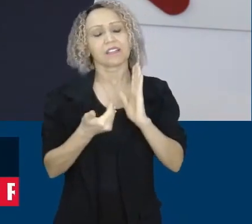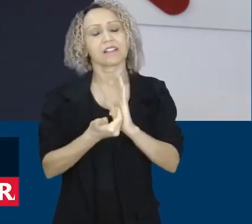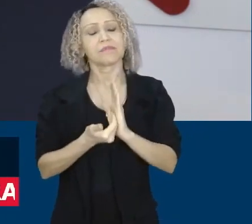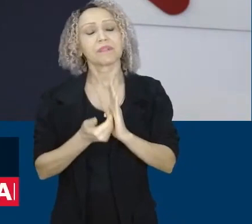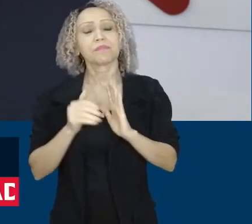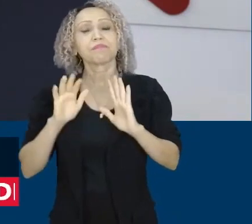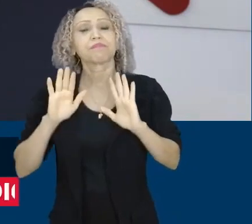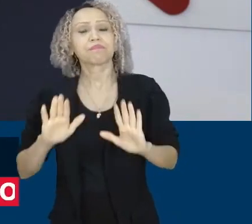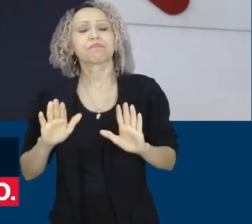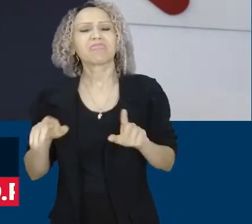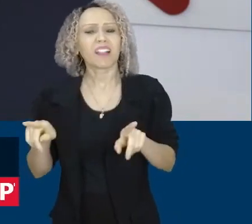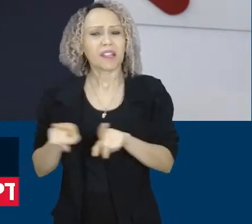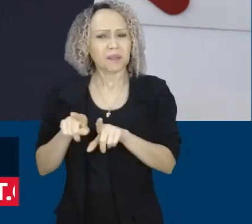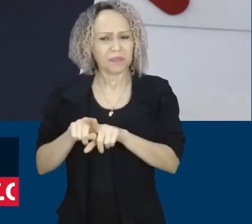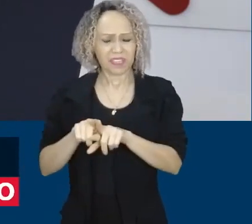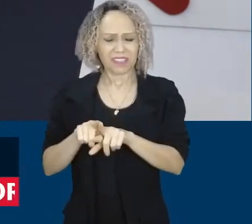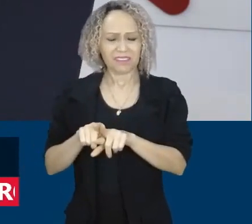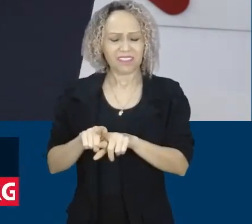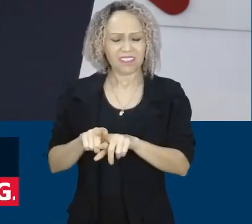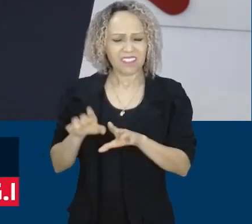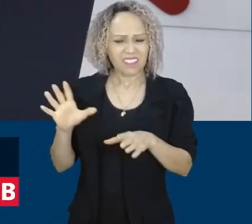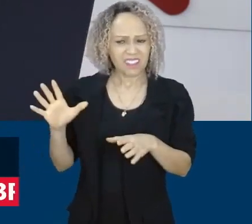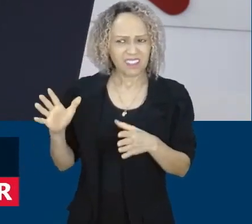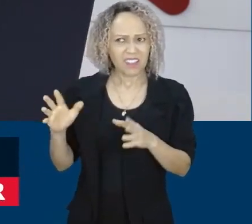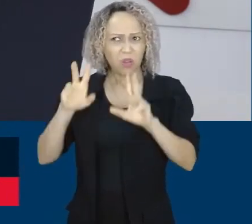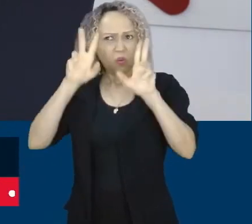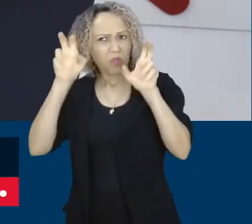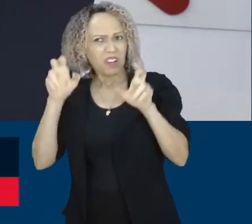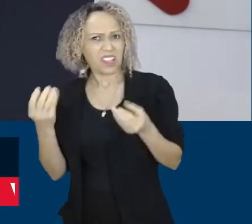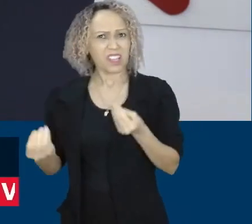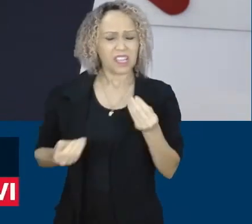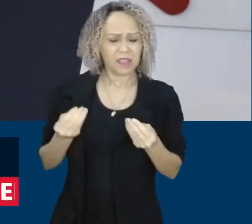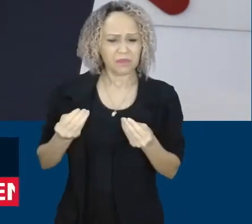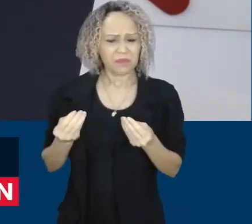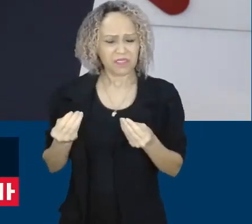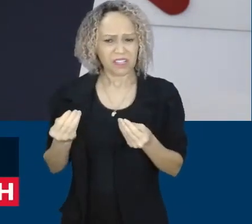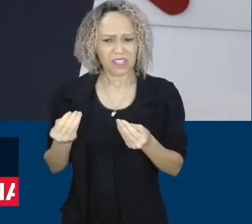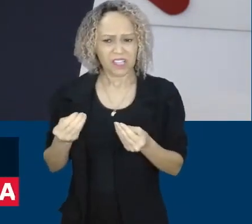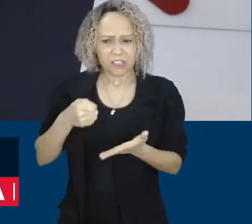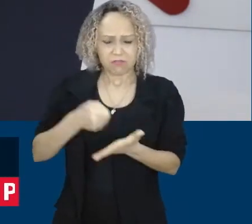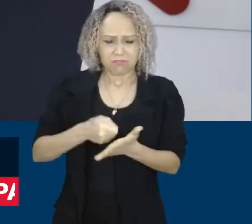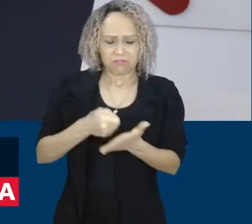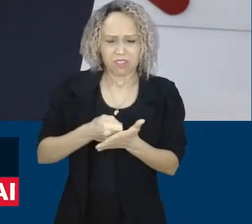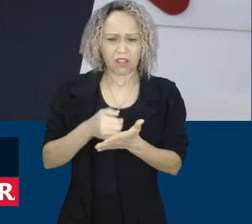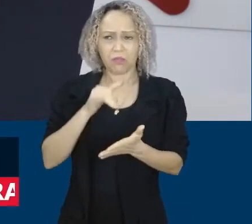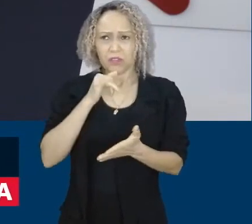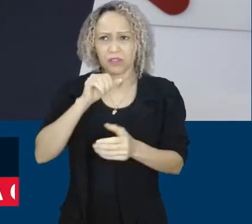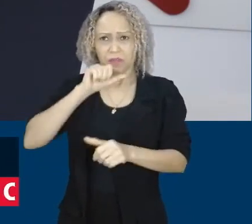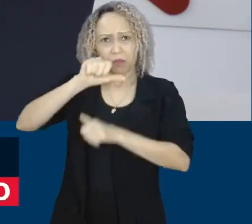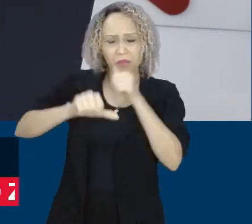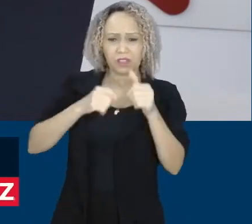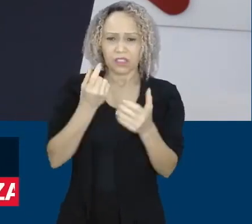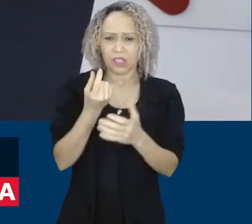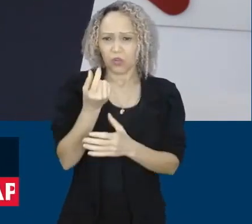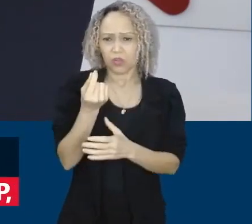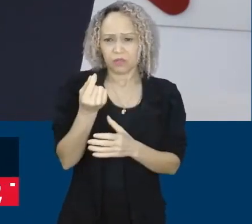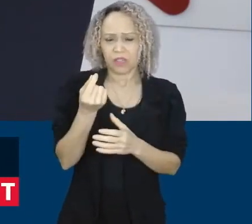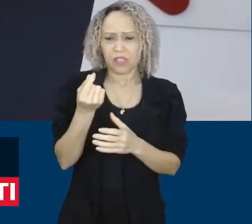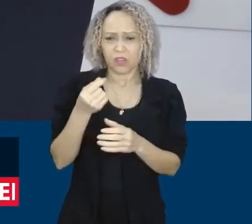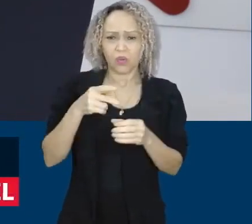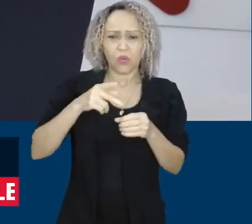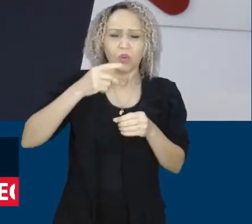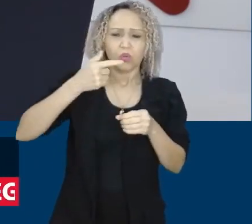essa pressão pela mudança na política dos preços dos combustíveis e do gás de cozinha pela Petrobras, né, que